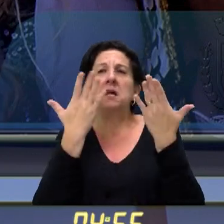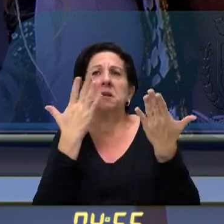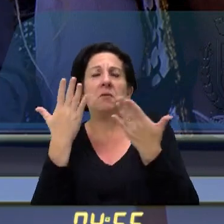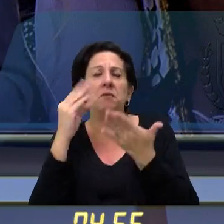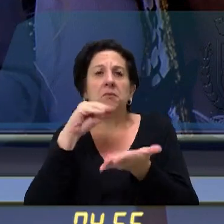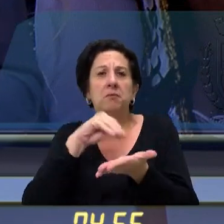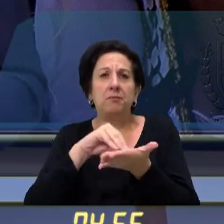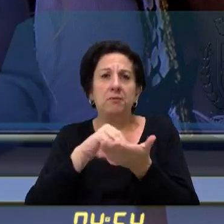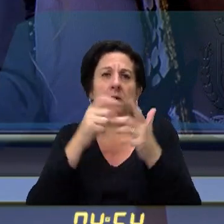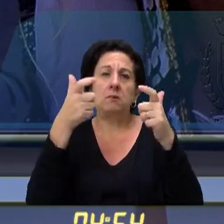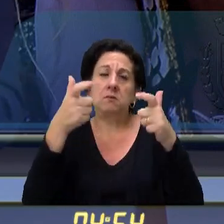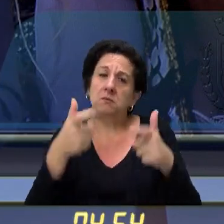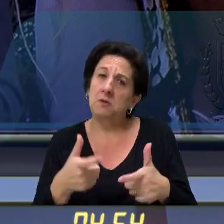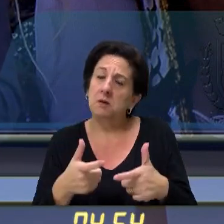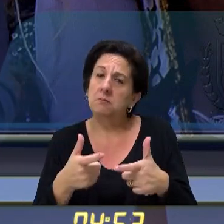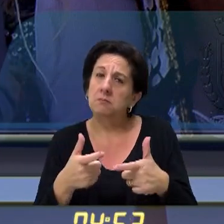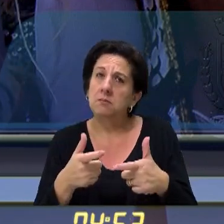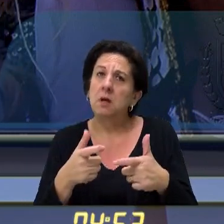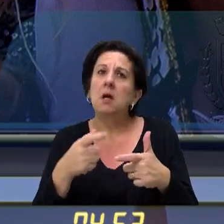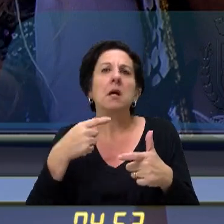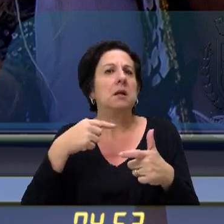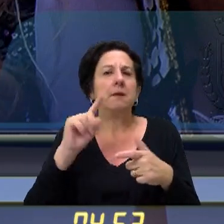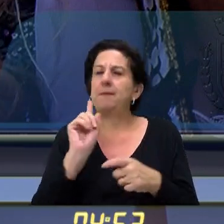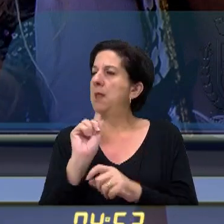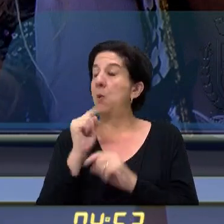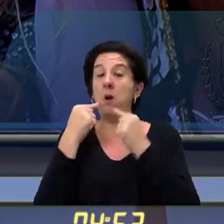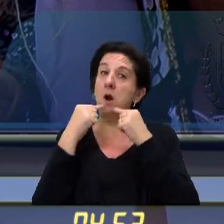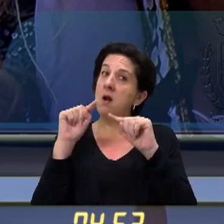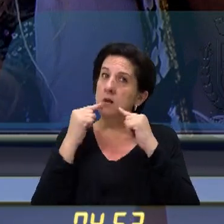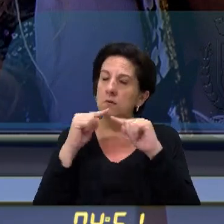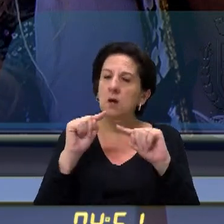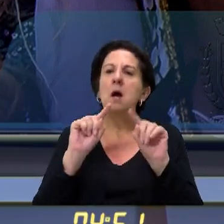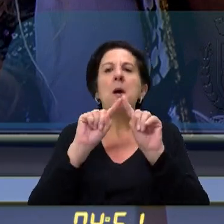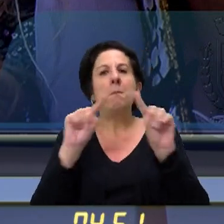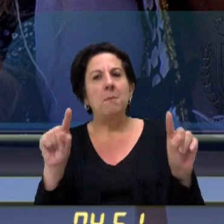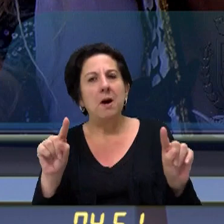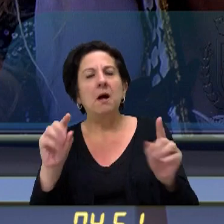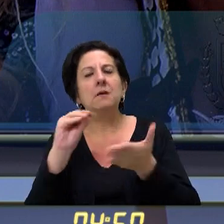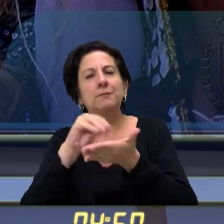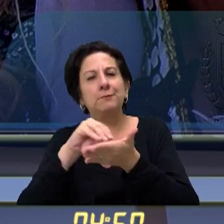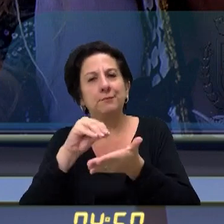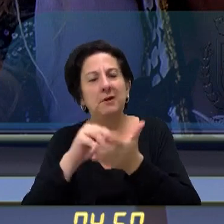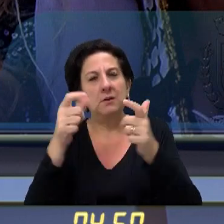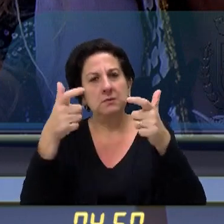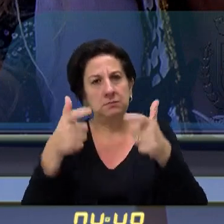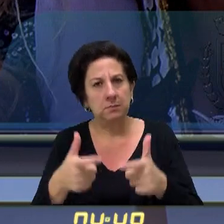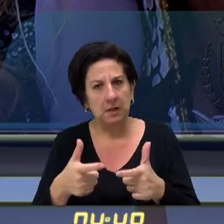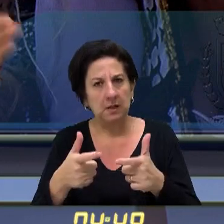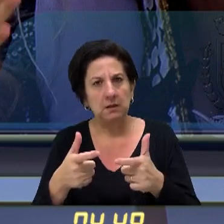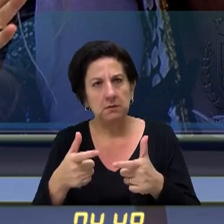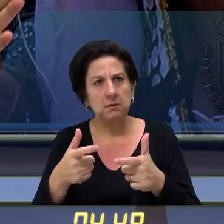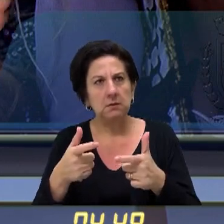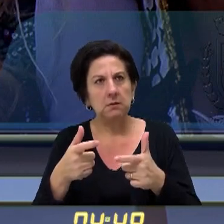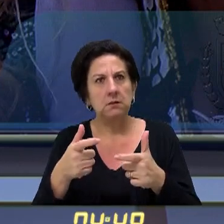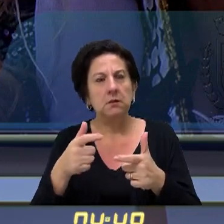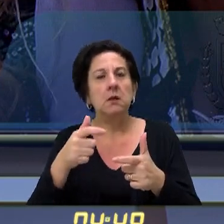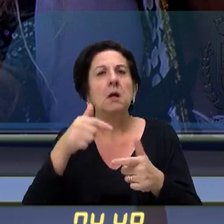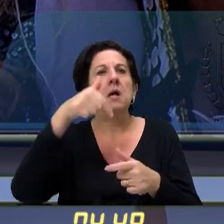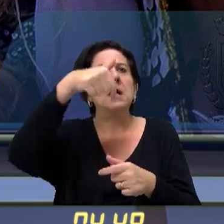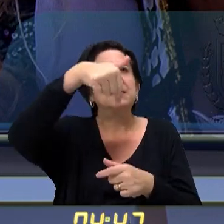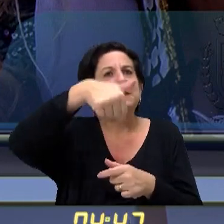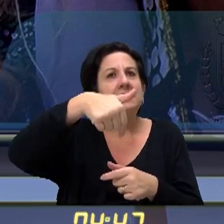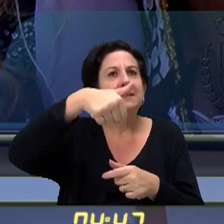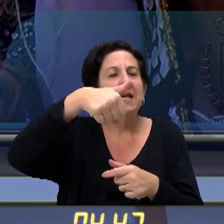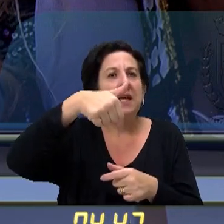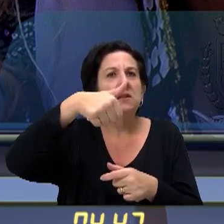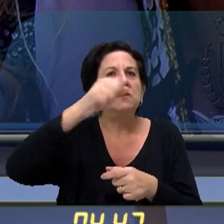por falta de espaço, não estou criticando, mas por falta de espaço, colocaram 7 cervejeiros